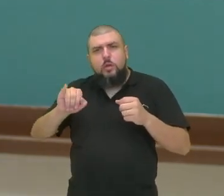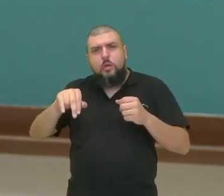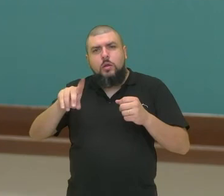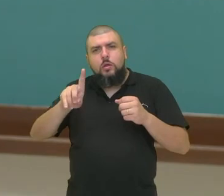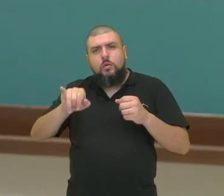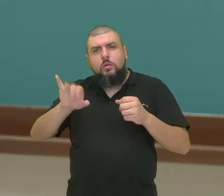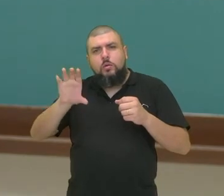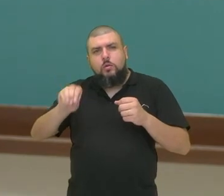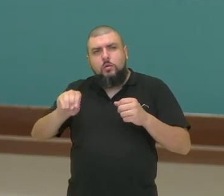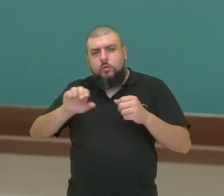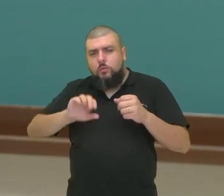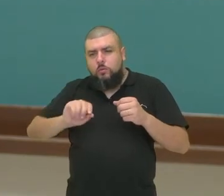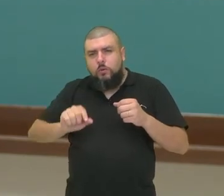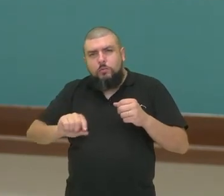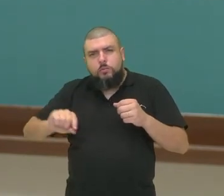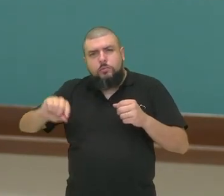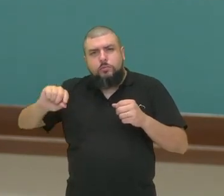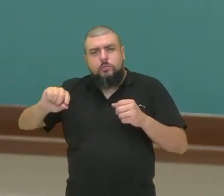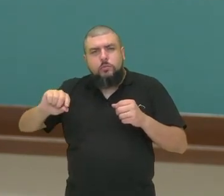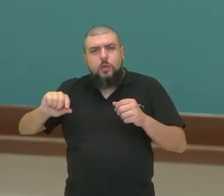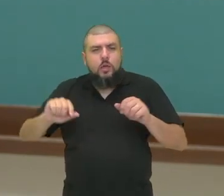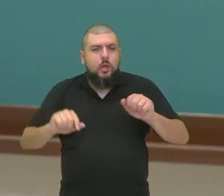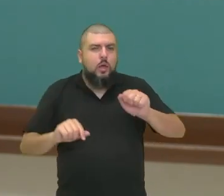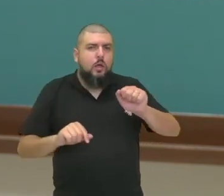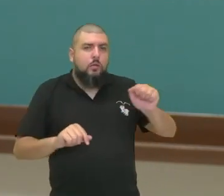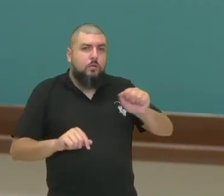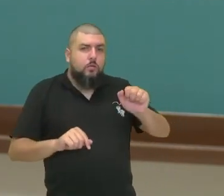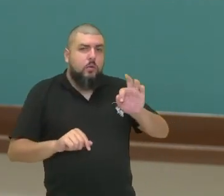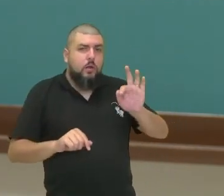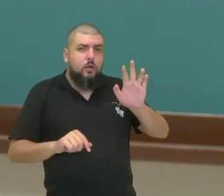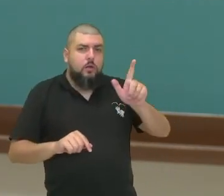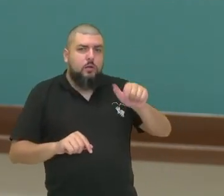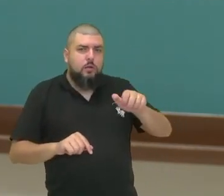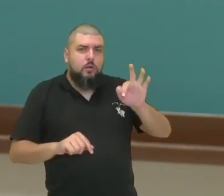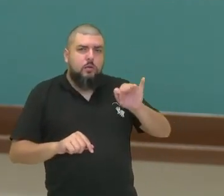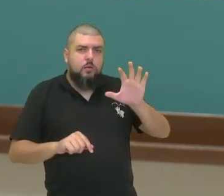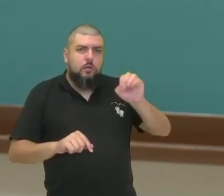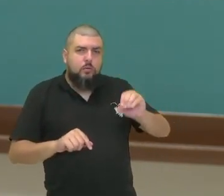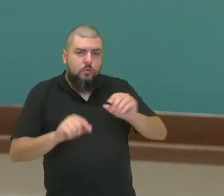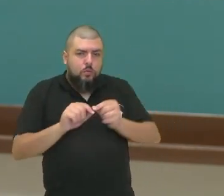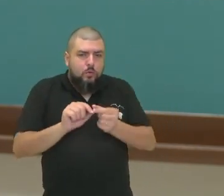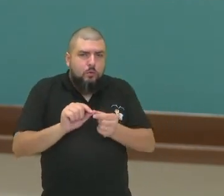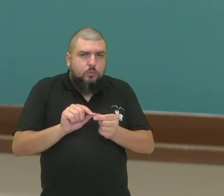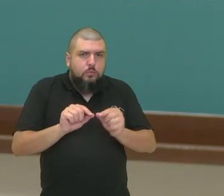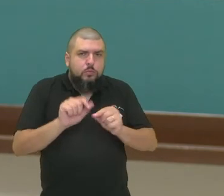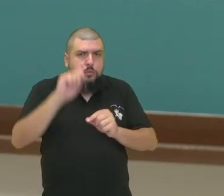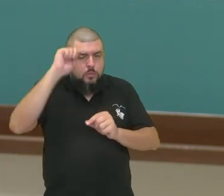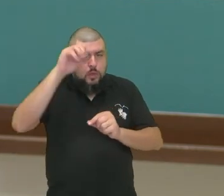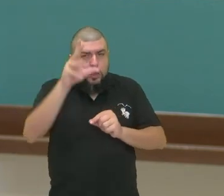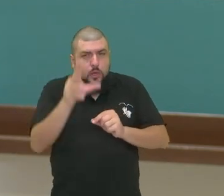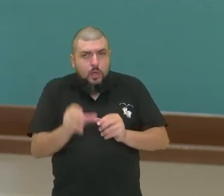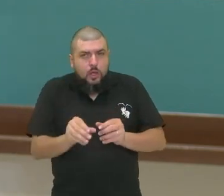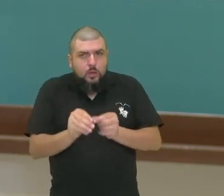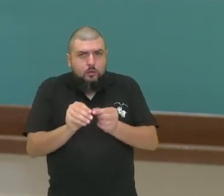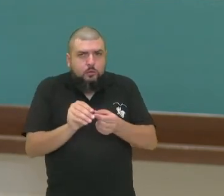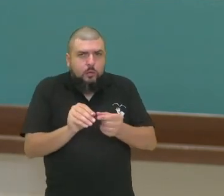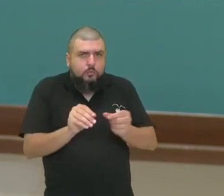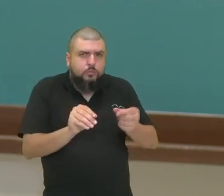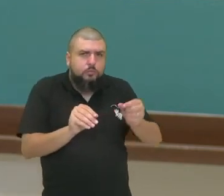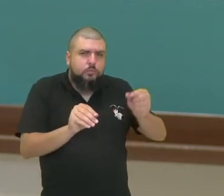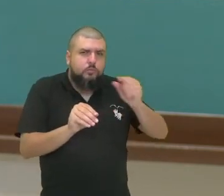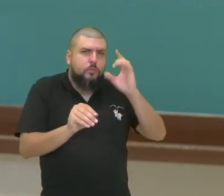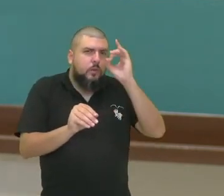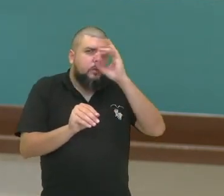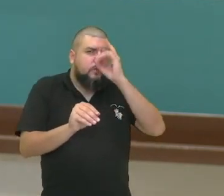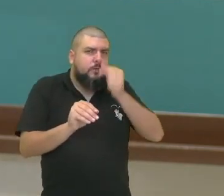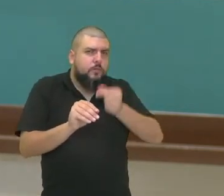Na região do Oceano Atlântico temos toda essa planície aqui ocidental, ok? Temos aqui também a planície aqui da região do Mar Mediterrâneo,